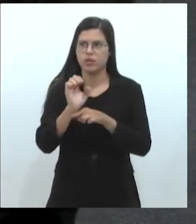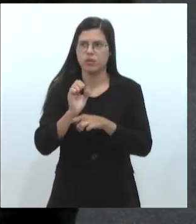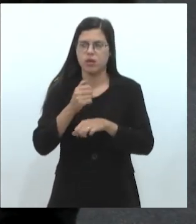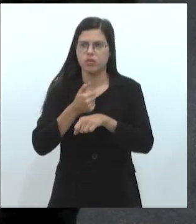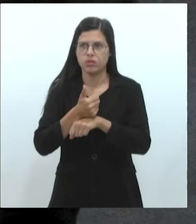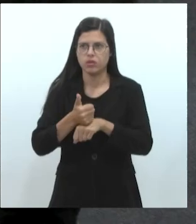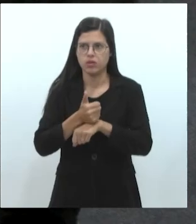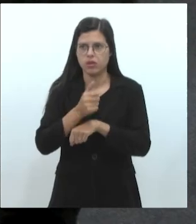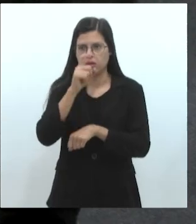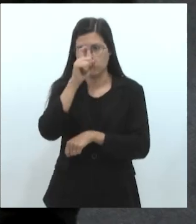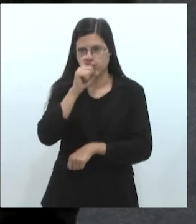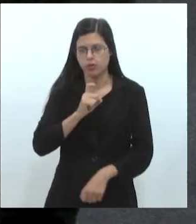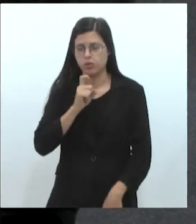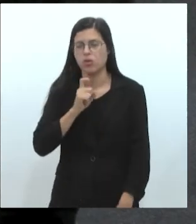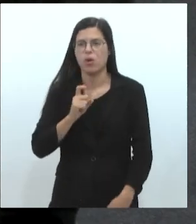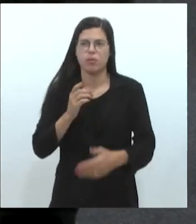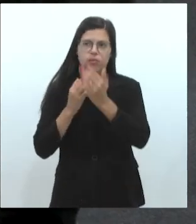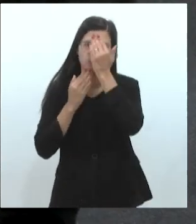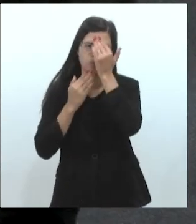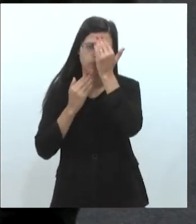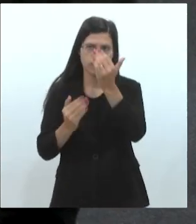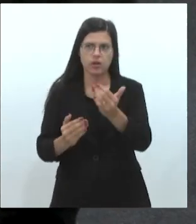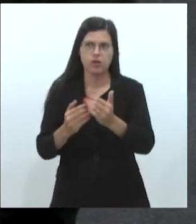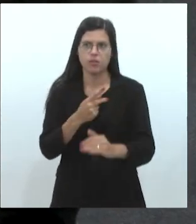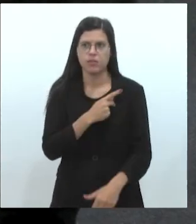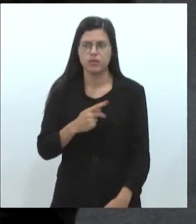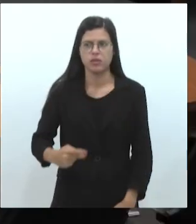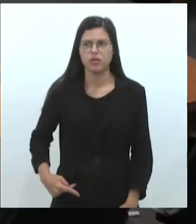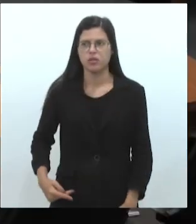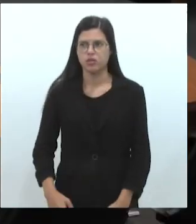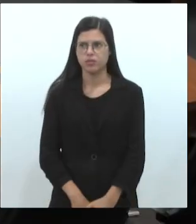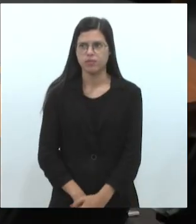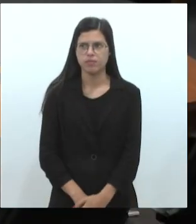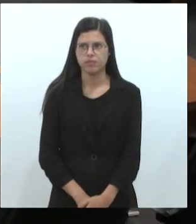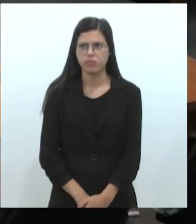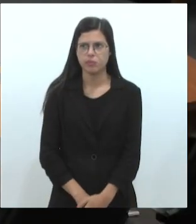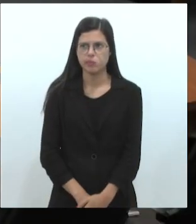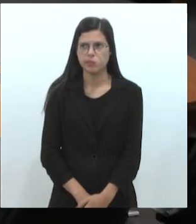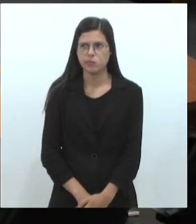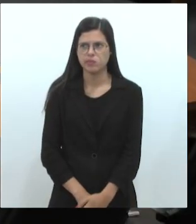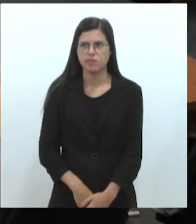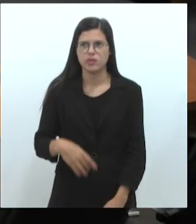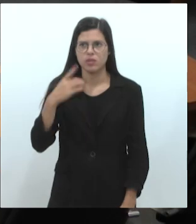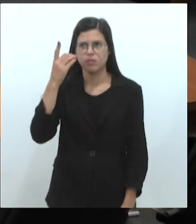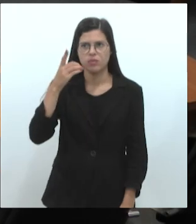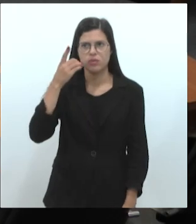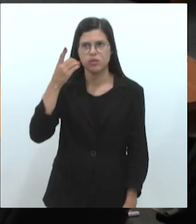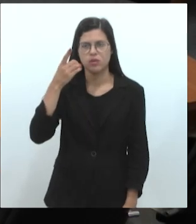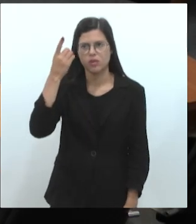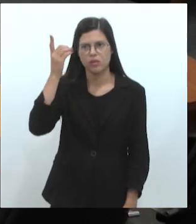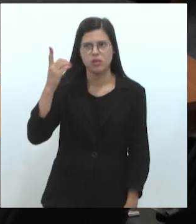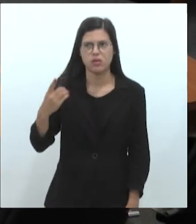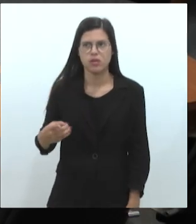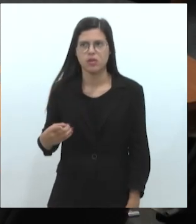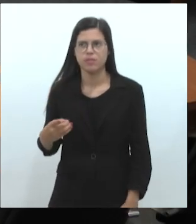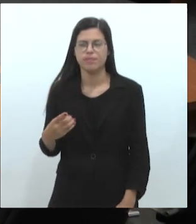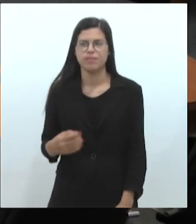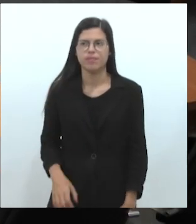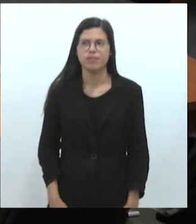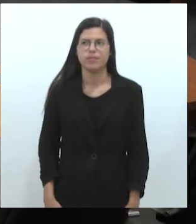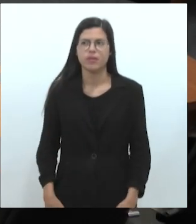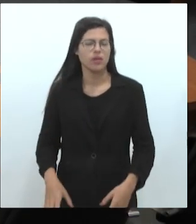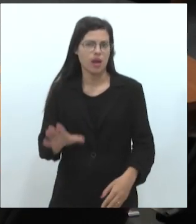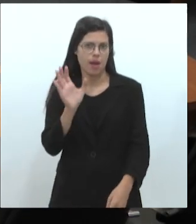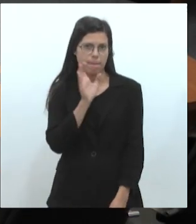dignidade menstrual. Muito obrigada, senhora presidenta. Deputada Dani Balbi. Muito brevemente, deputada Renata Souza